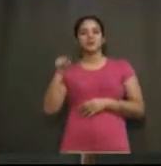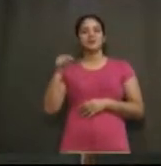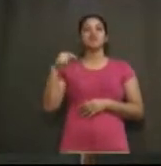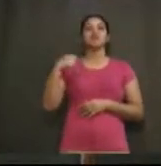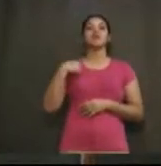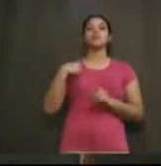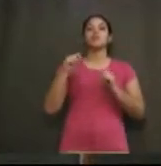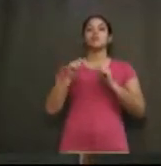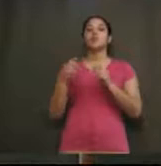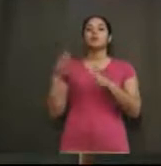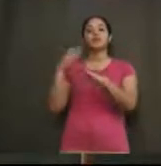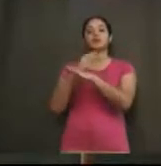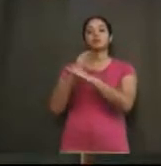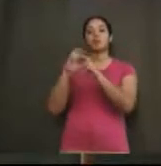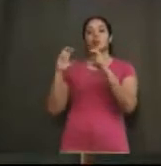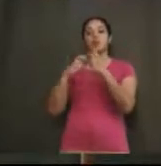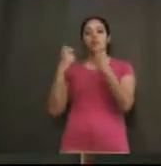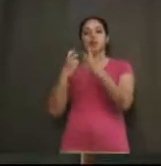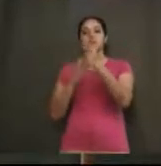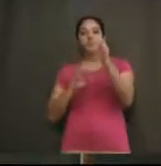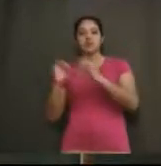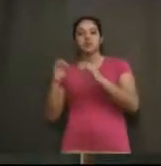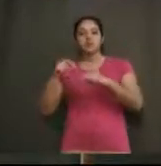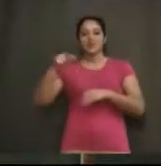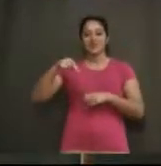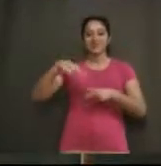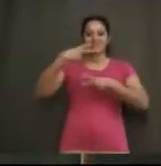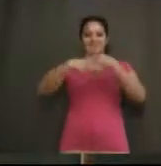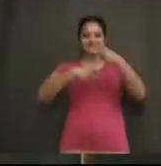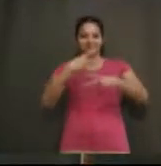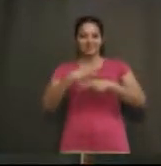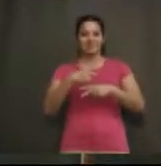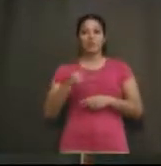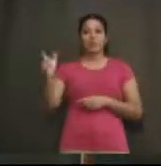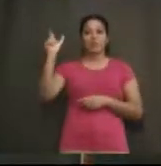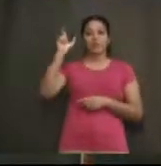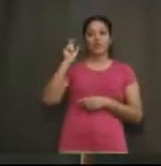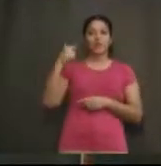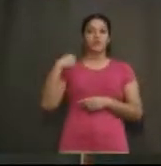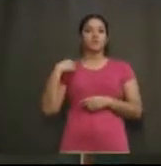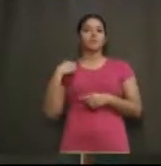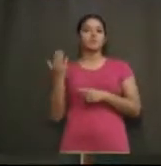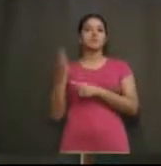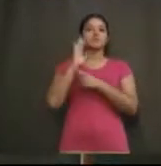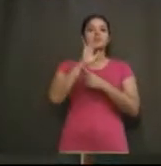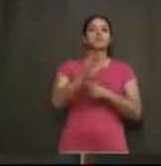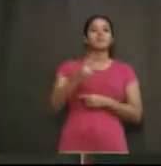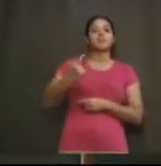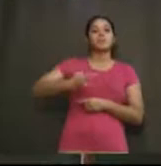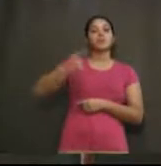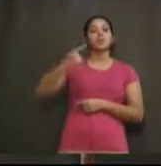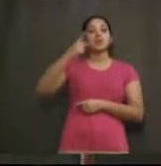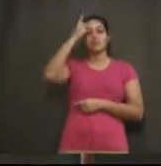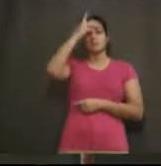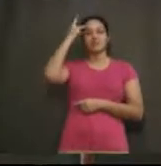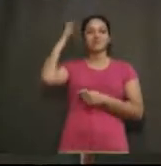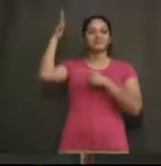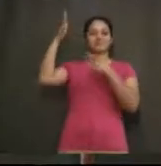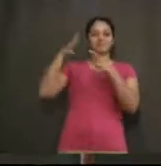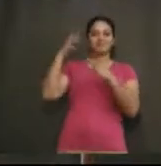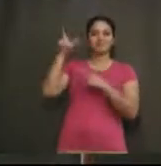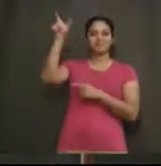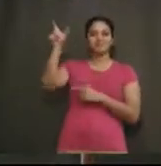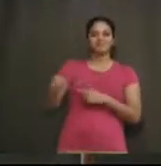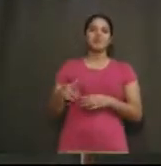Bienal. Eu recebi o desafio de apresentar o nosso primeiro palestrante, pois, apesar de